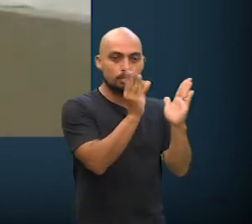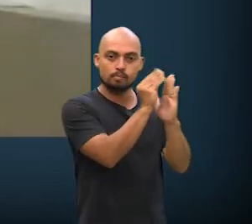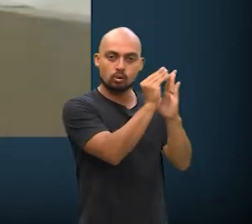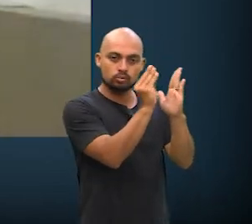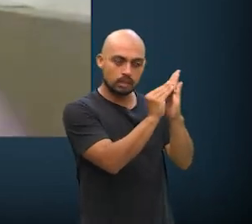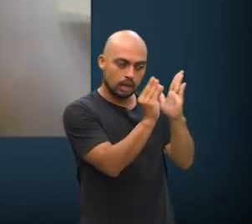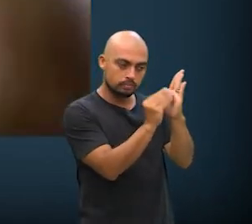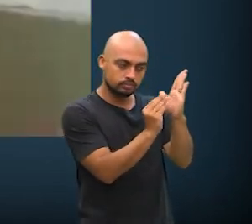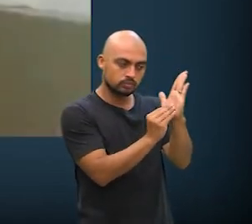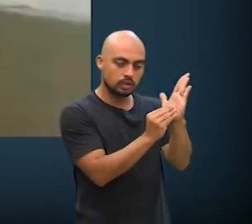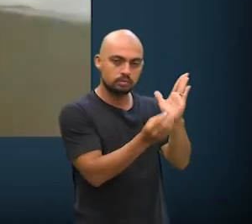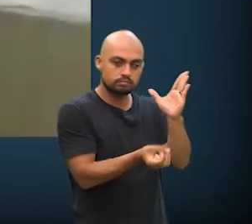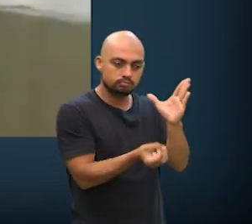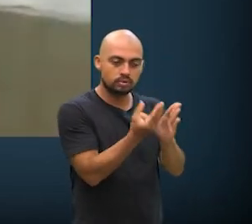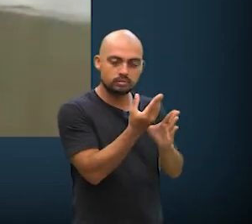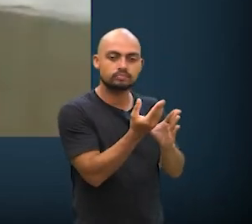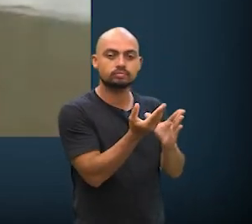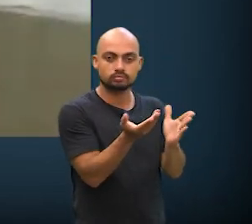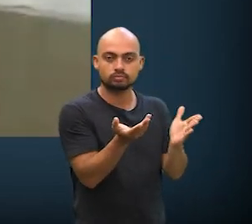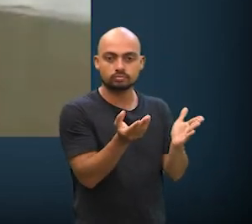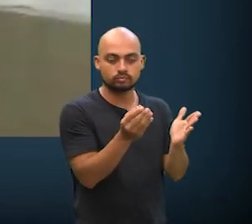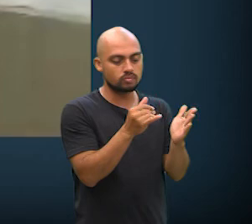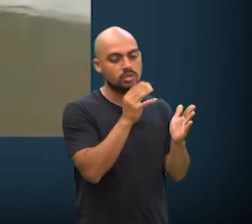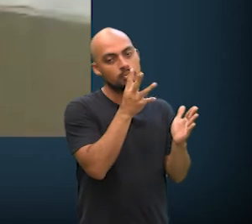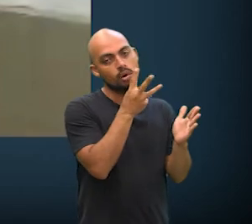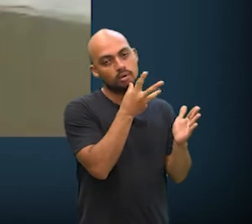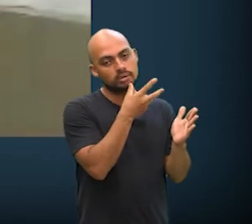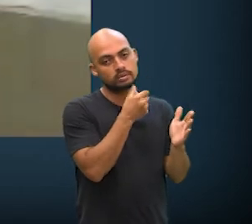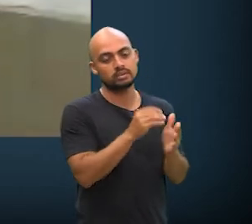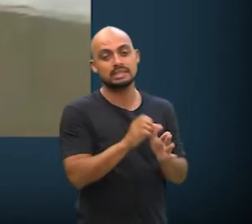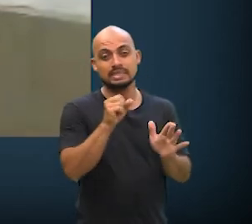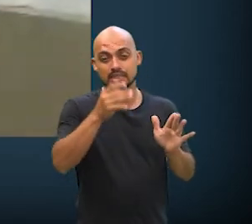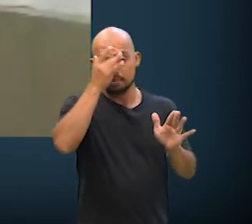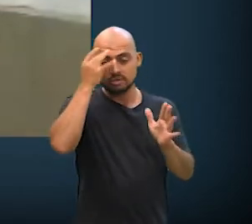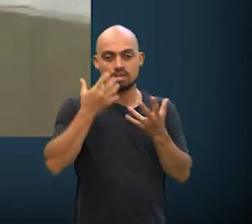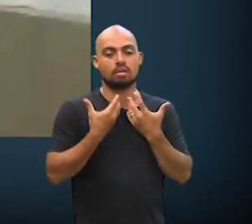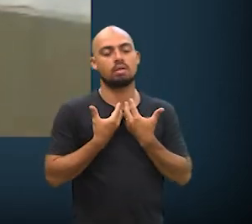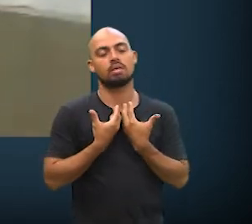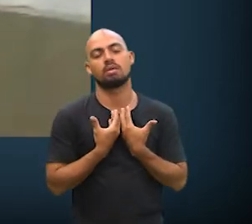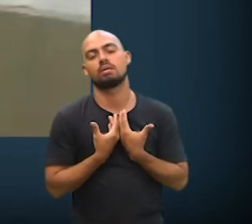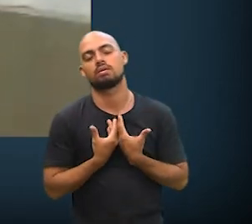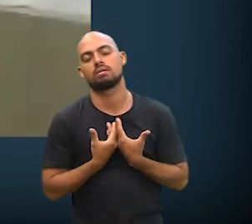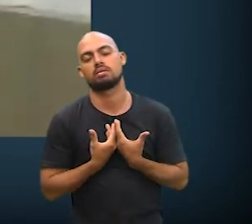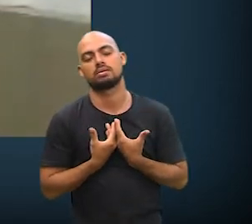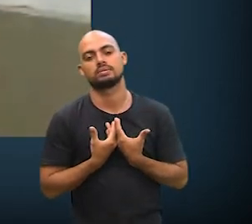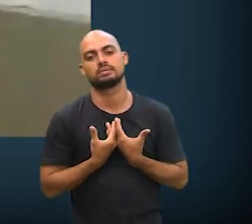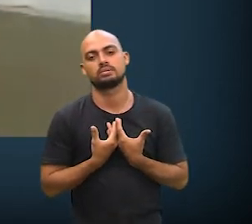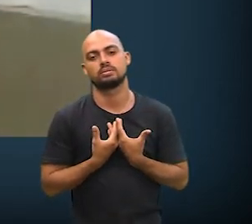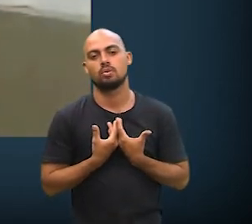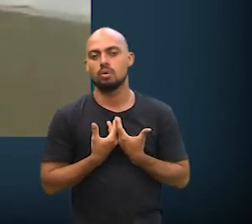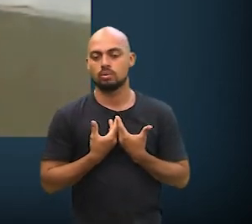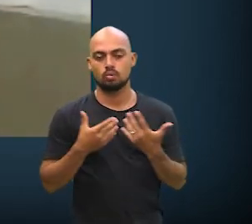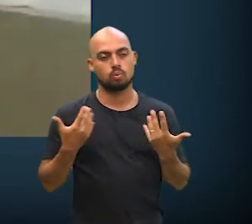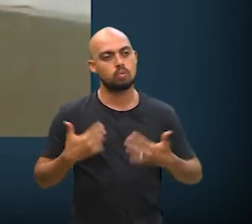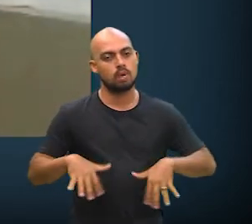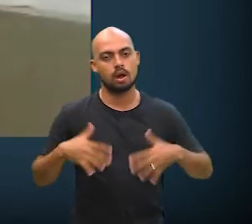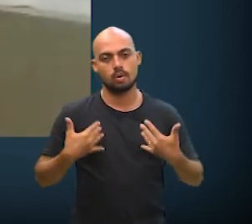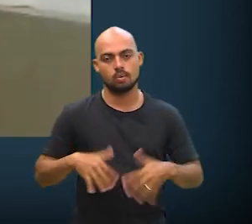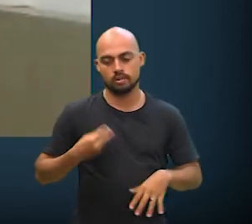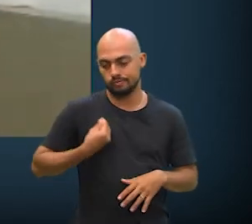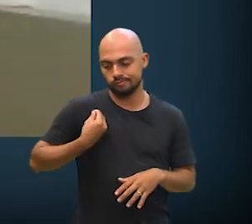relatório, bolar alguma coisa. A criatividade de uma pessoa exausta é infinitamente